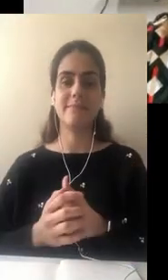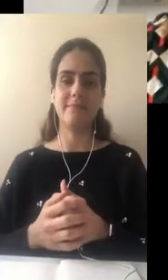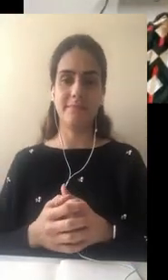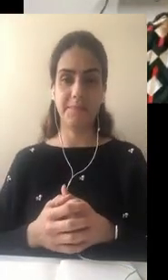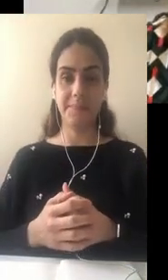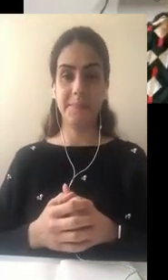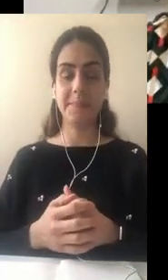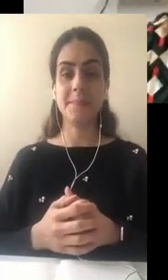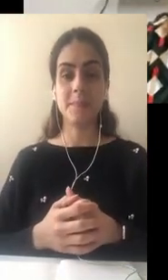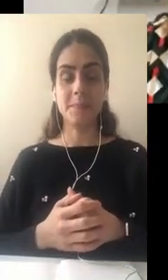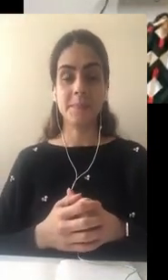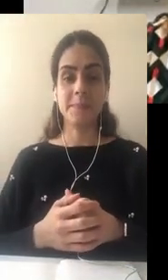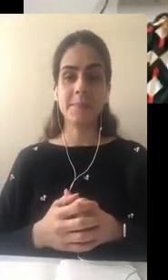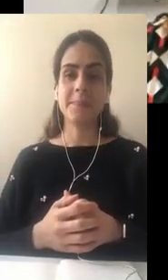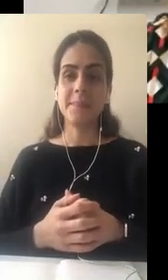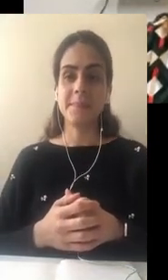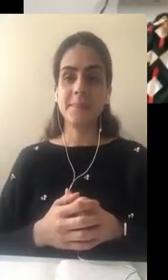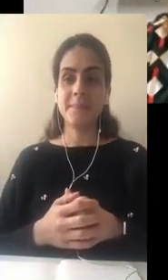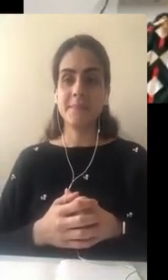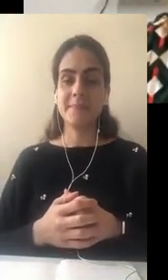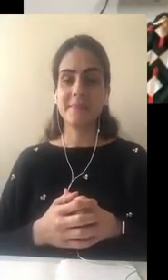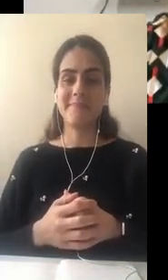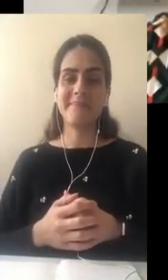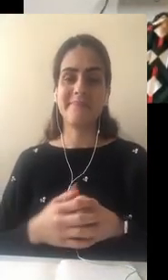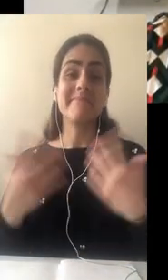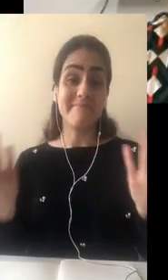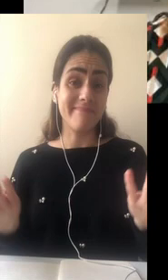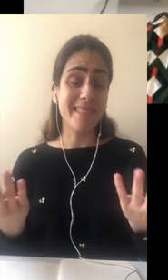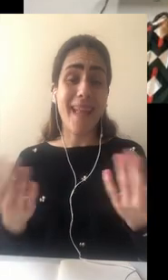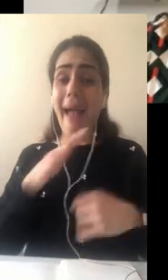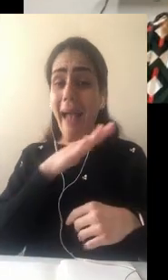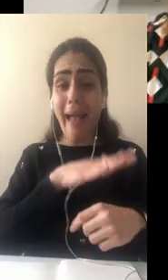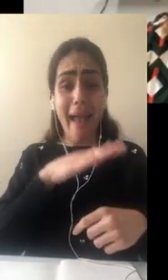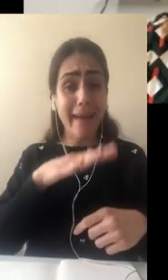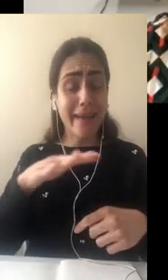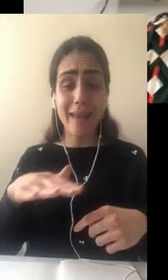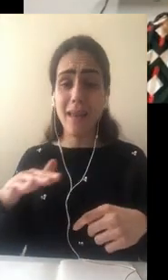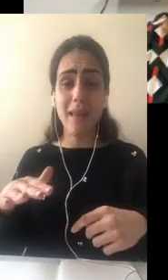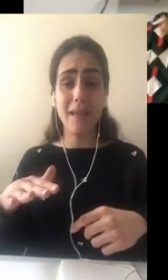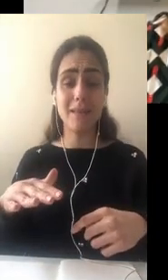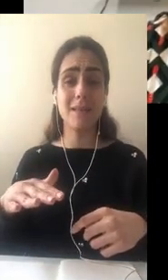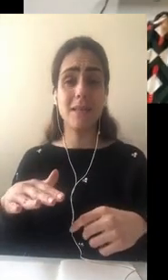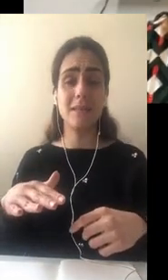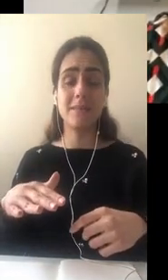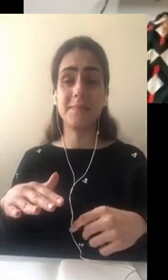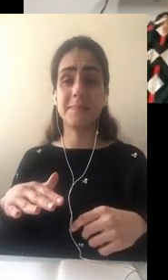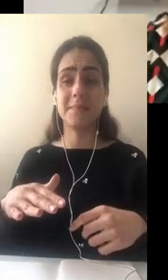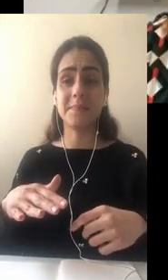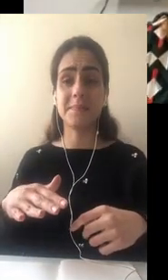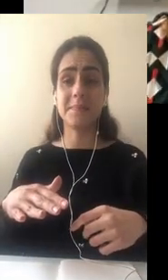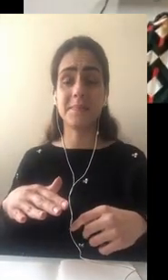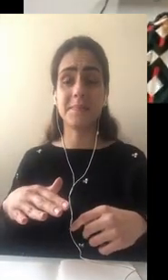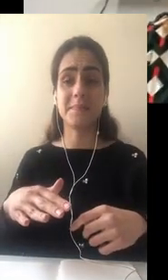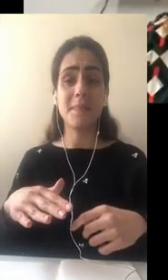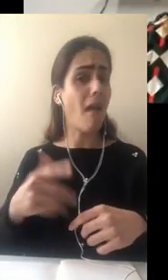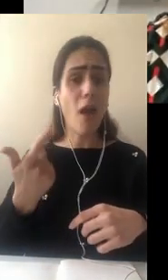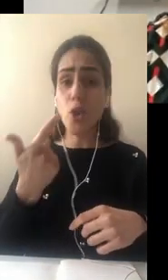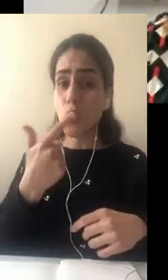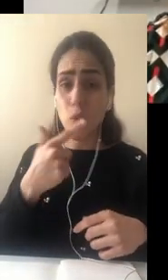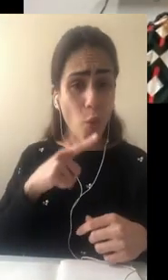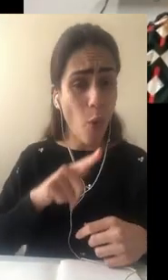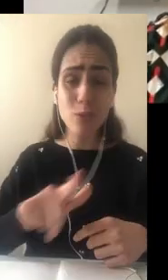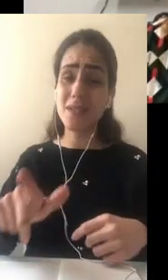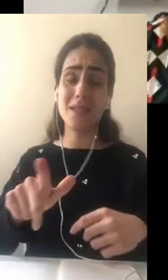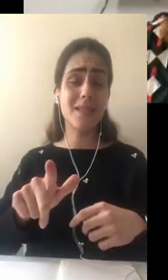não é incoerente. É uma questão de estrutura ainda, de ego. Essa criança, ela não consegue